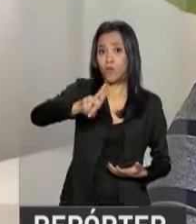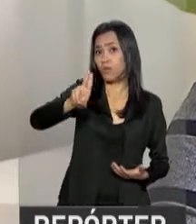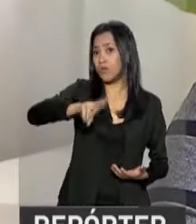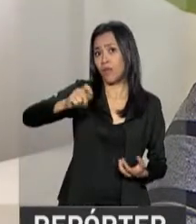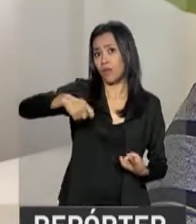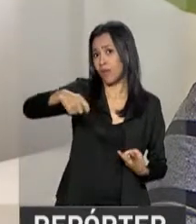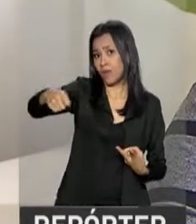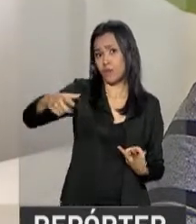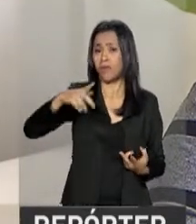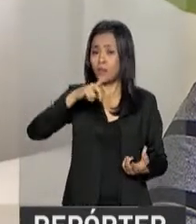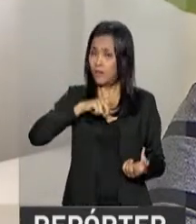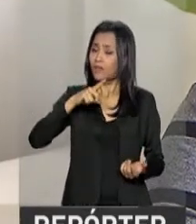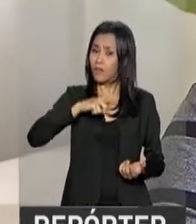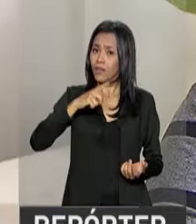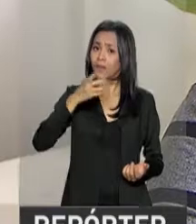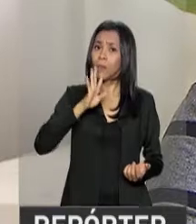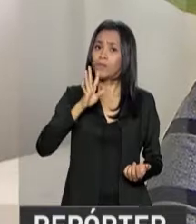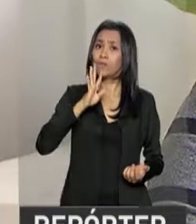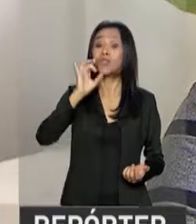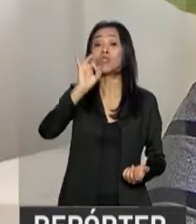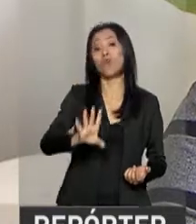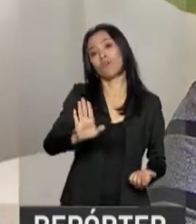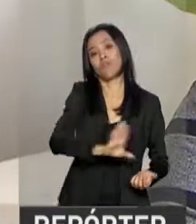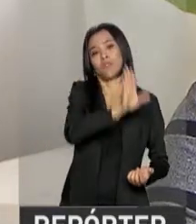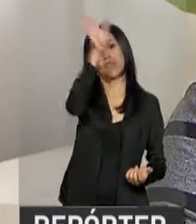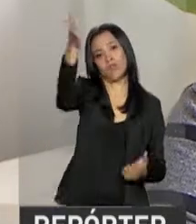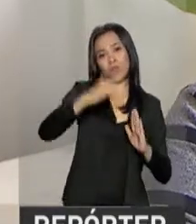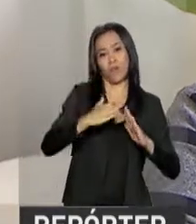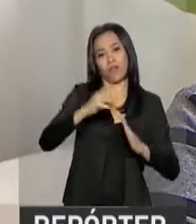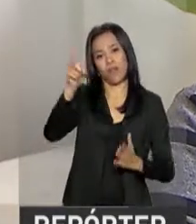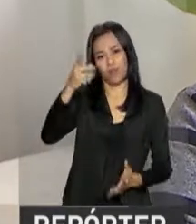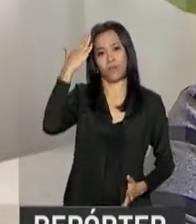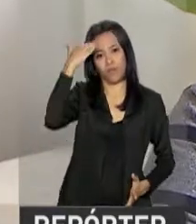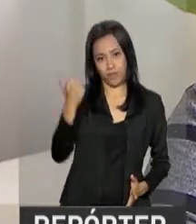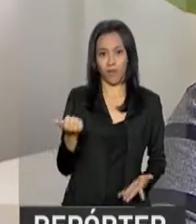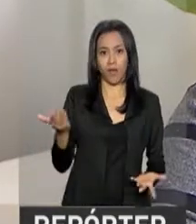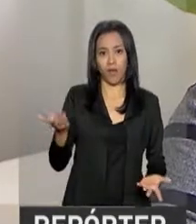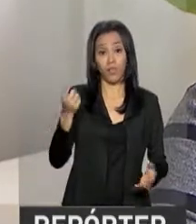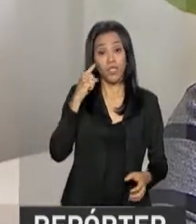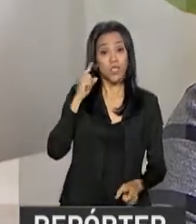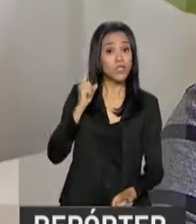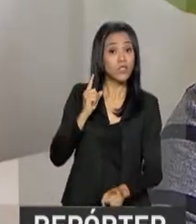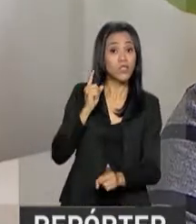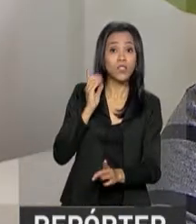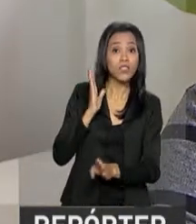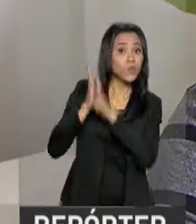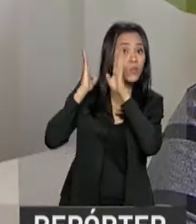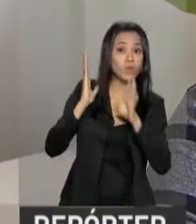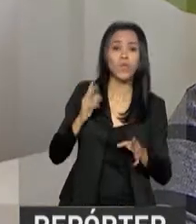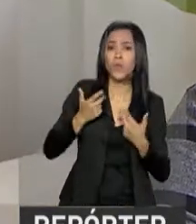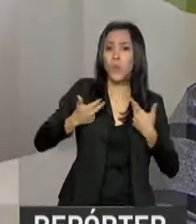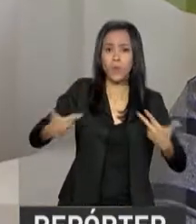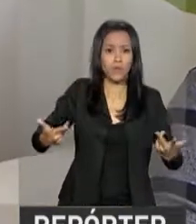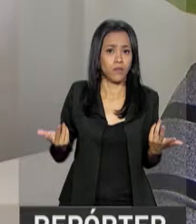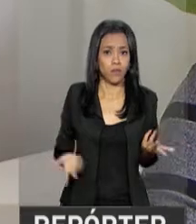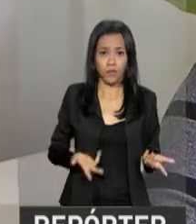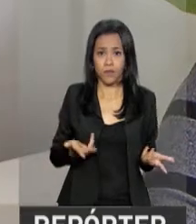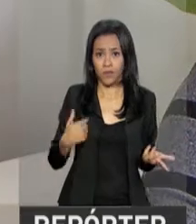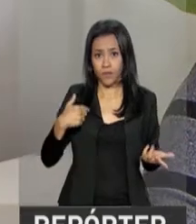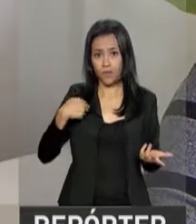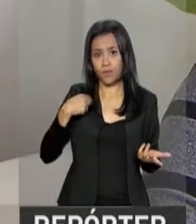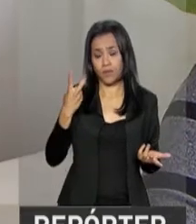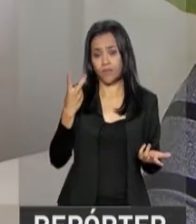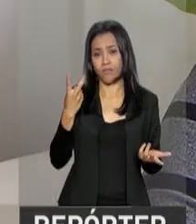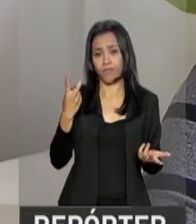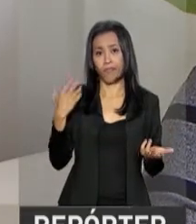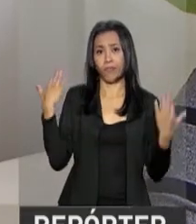tu tem o conhecimento que você só se você for morando lá e descobri também é coisas que você não vê